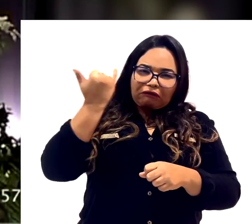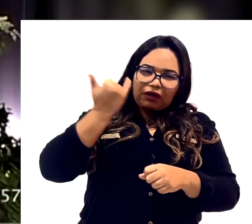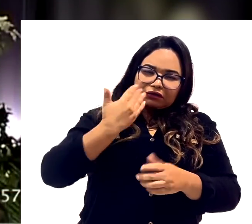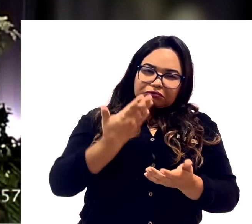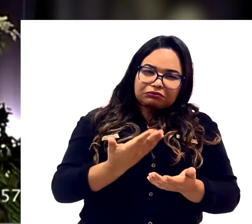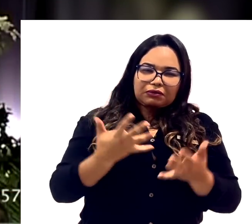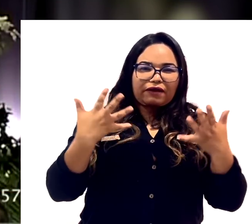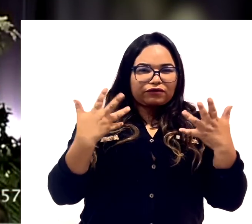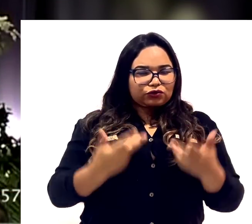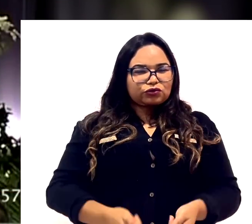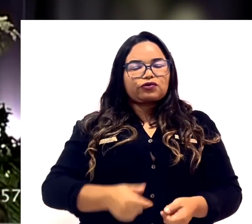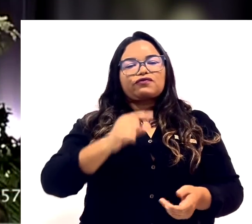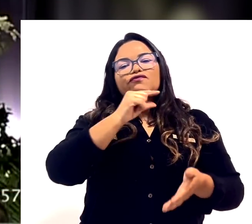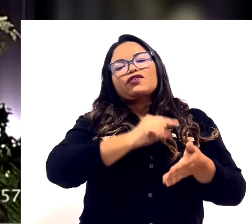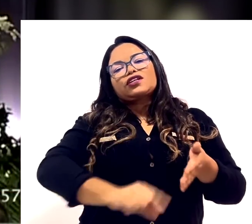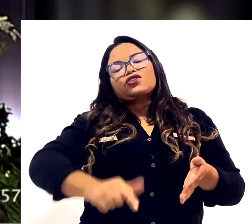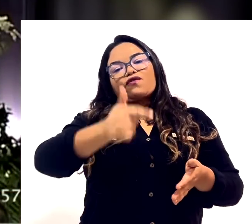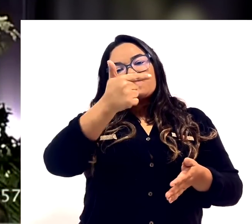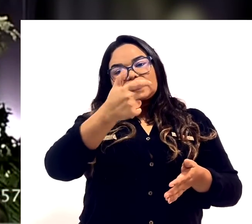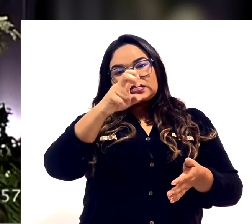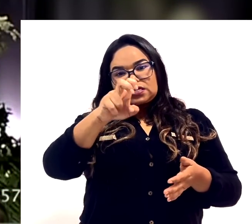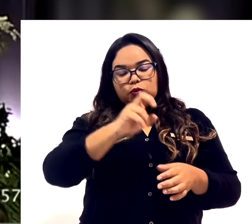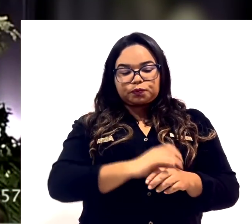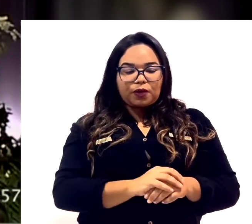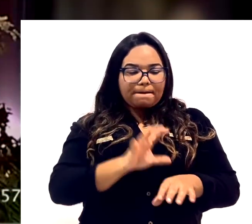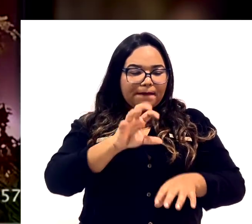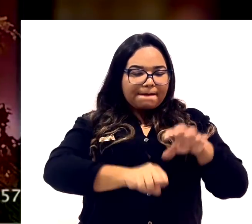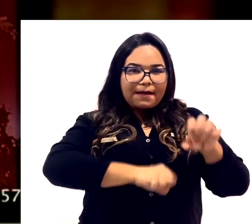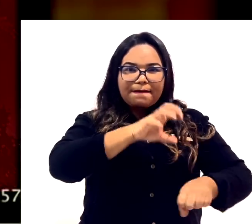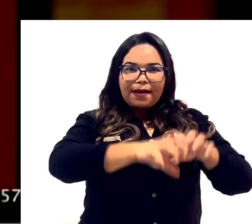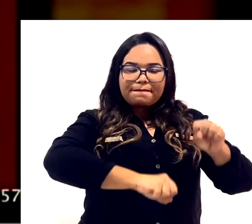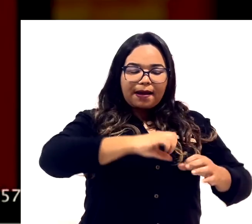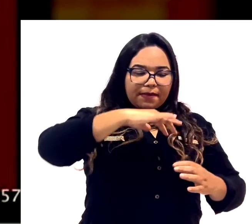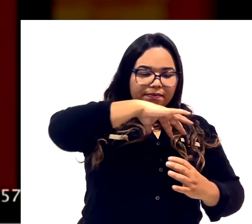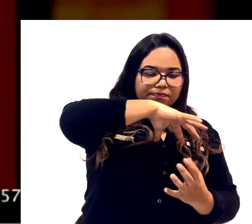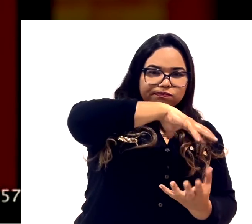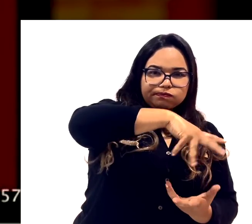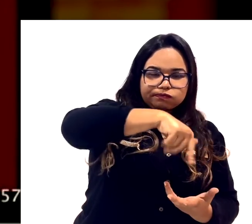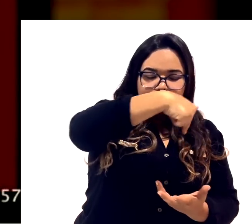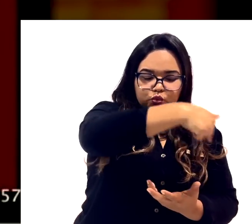O verso 25. E devorará toda a terra.